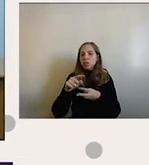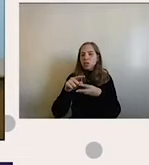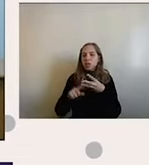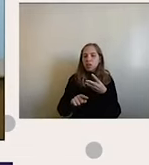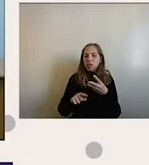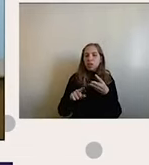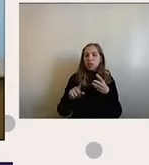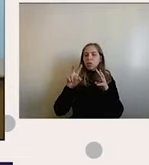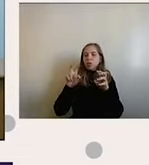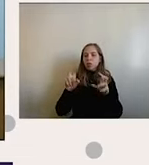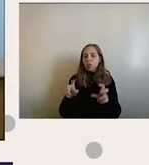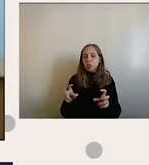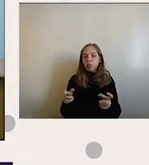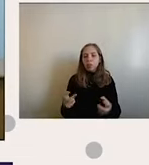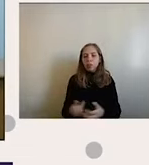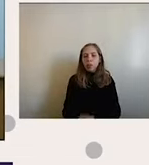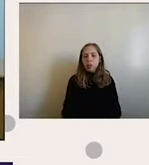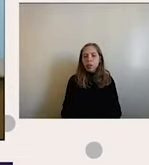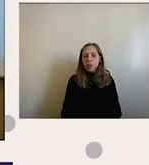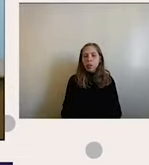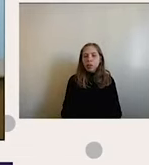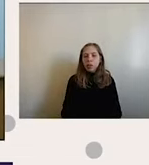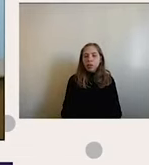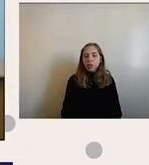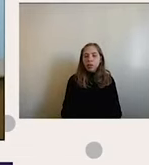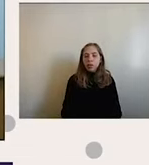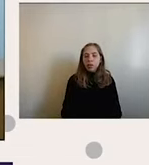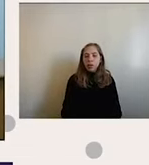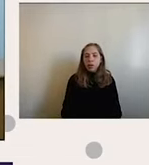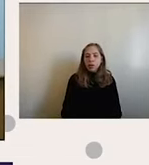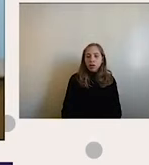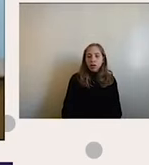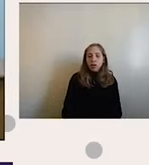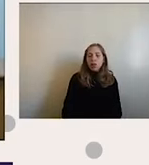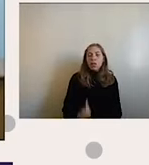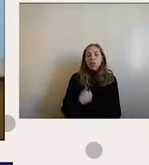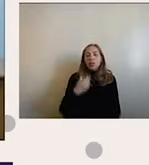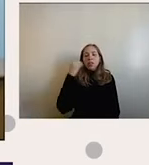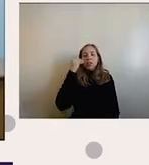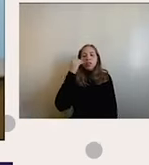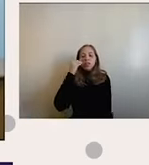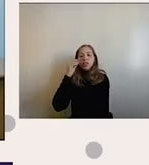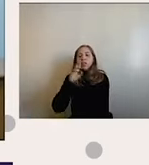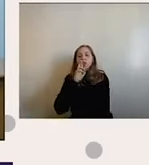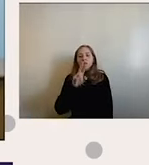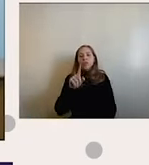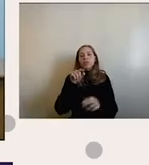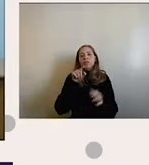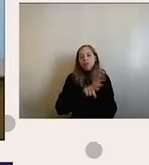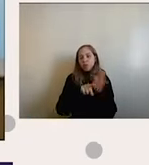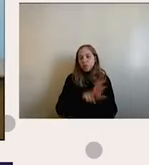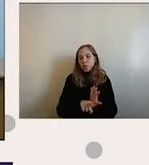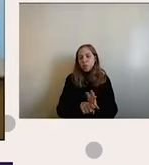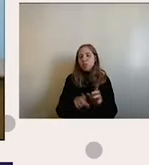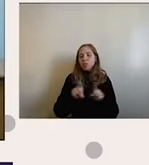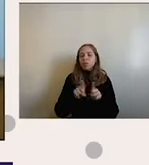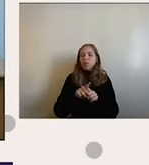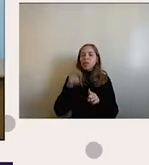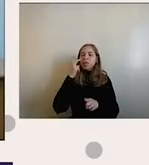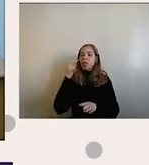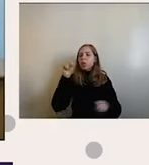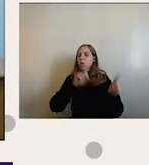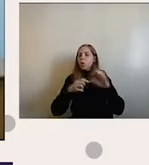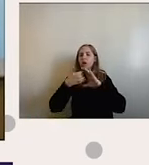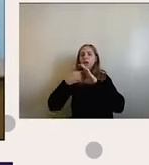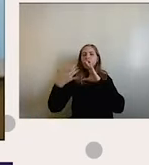Valdeluce. Tá. Bom, eu vou tentar responder essas perguntas e trazendo também algum elemento da